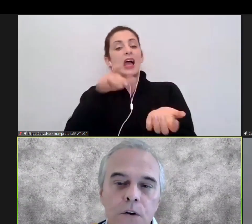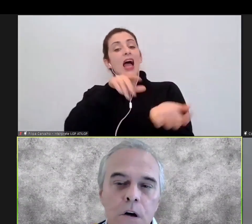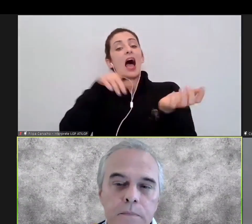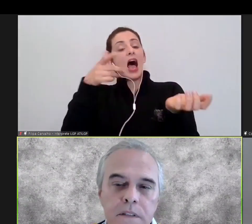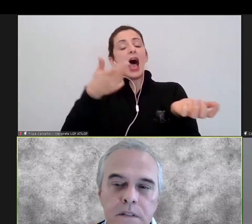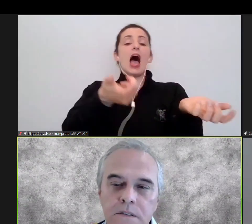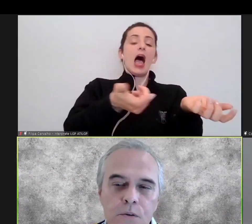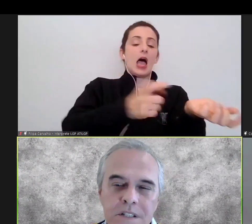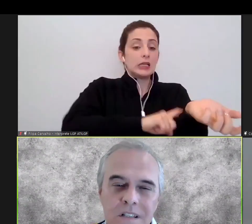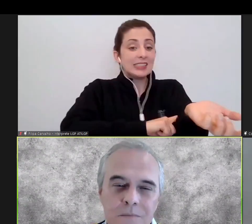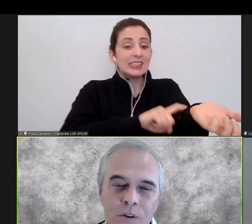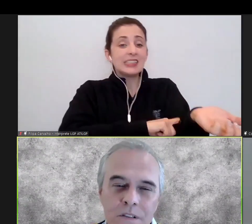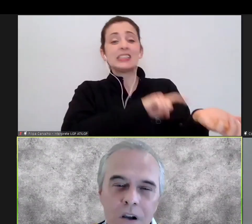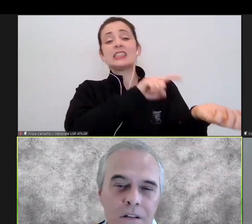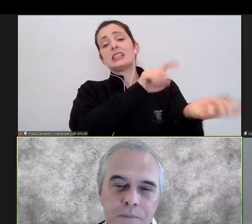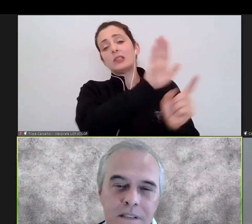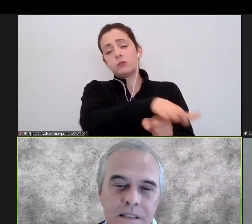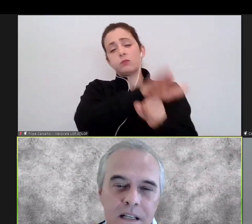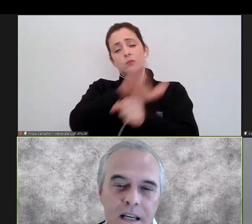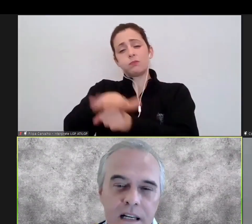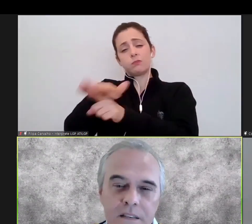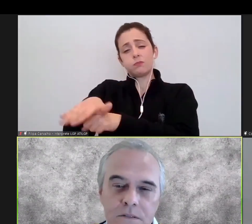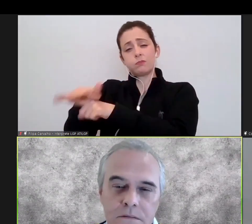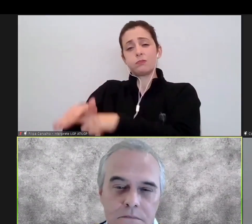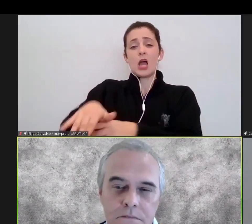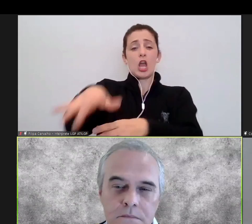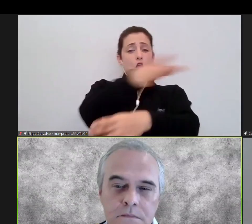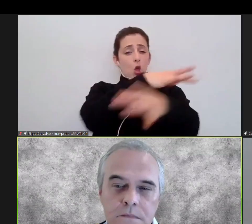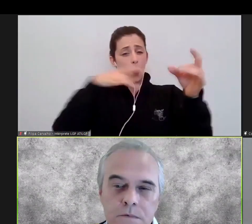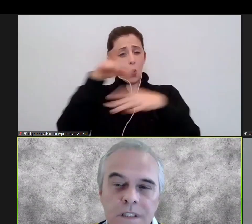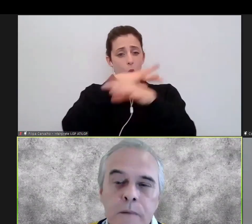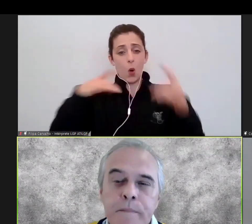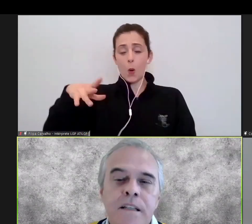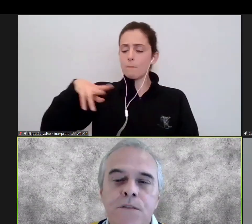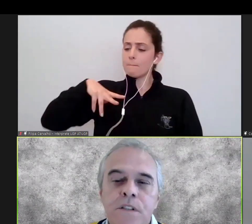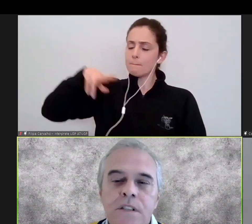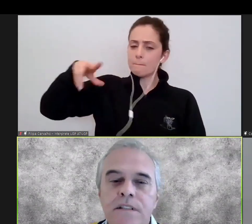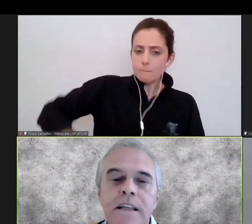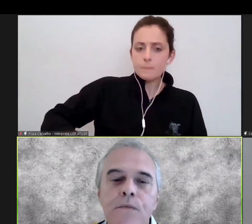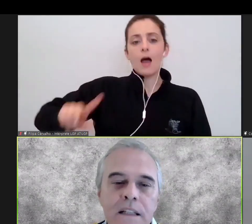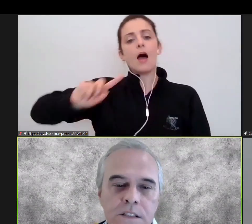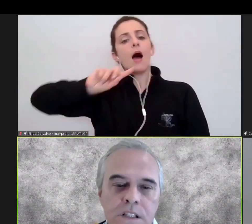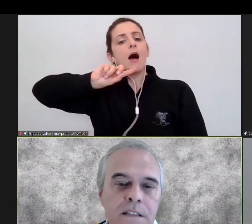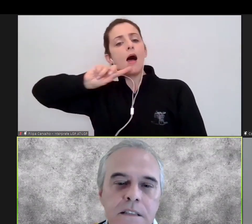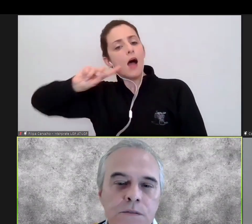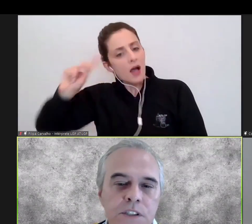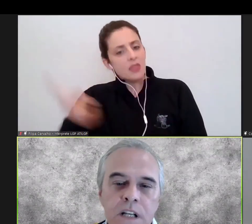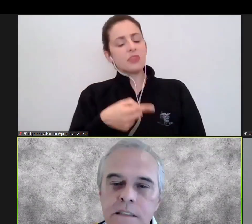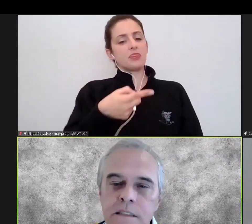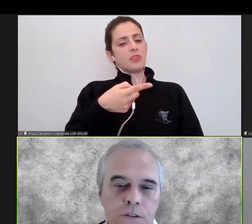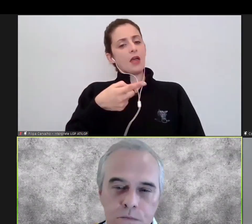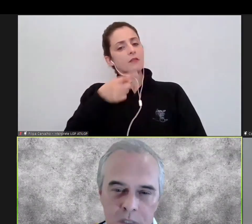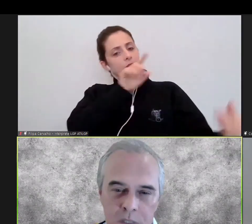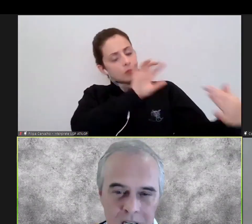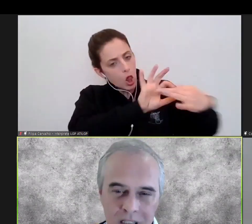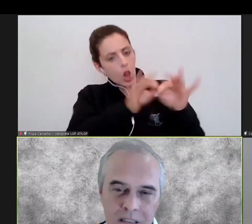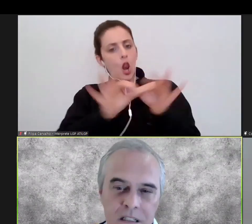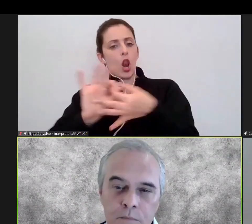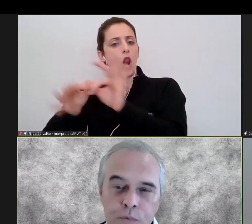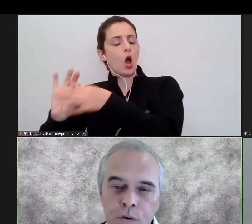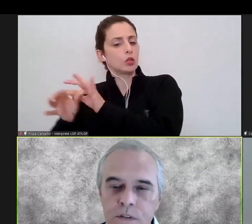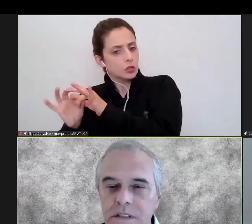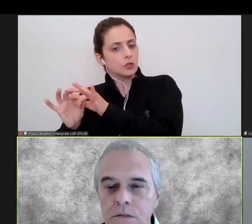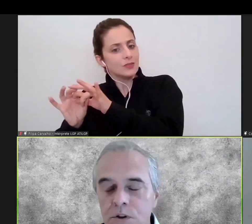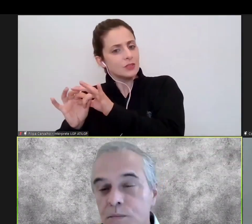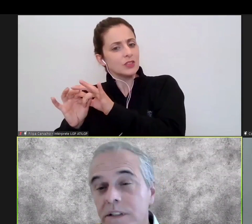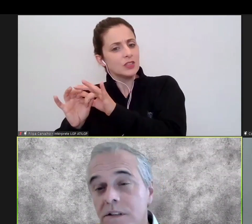na Europa e, naturalmente, aqui em Portugal, ela precisa ser encarada com interpretações que são inadequadas de racismo e antirracismo, que eles acabam